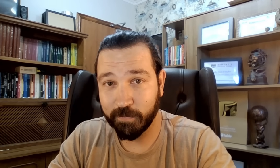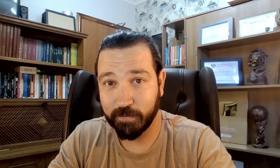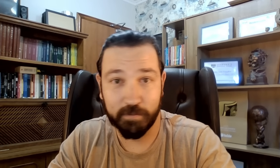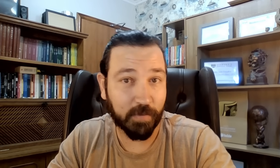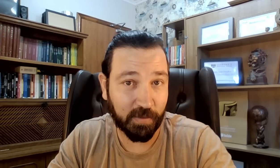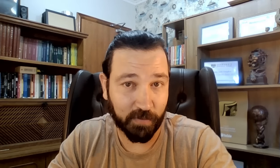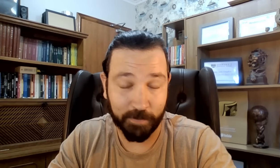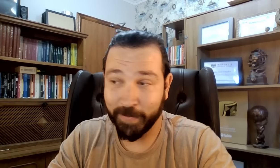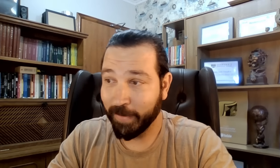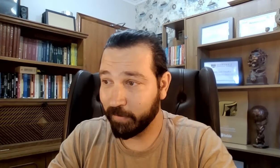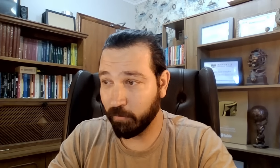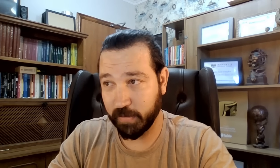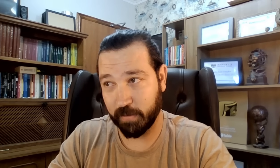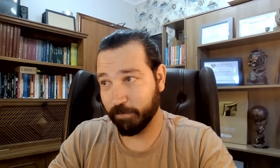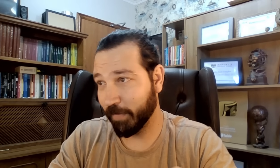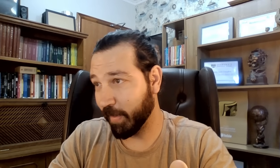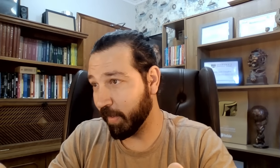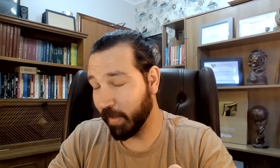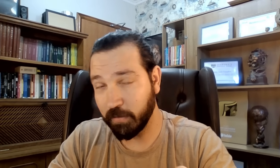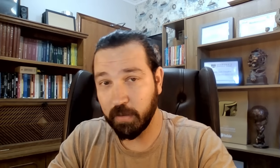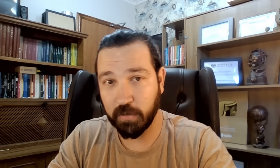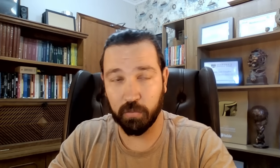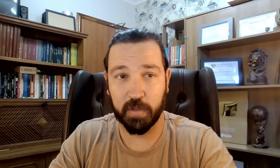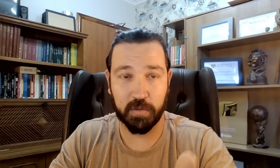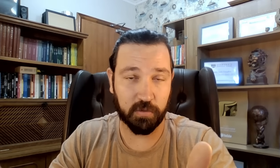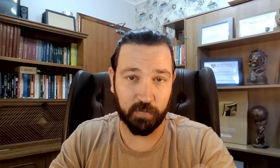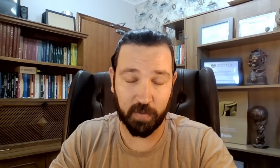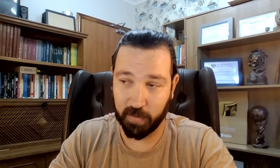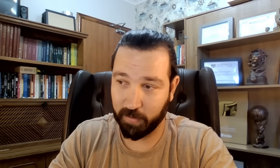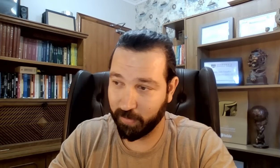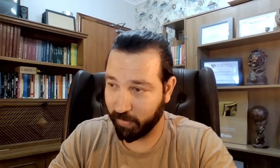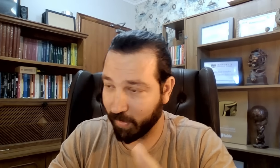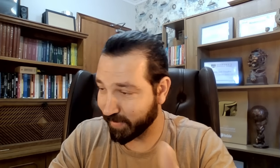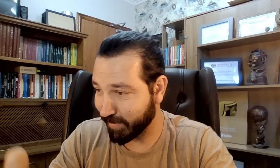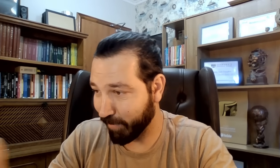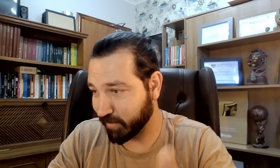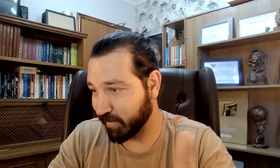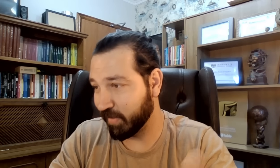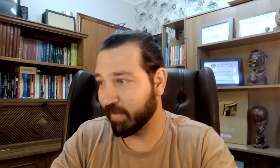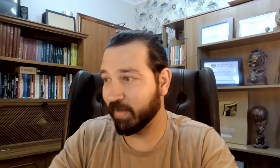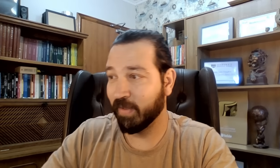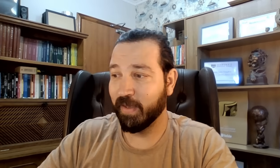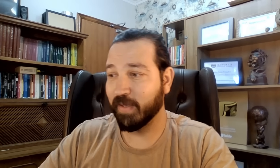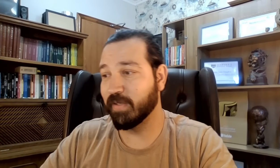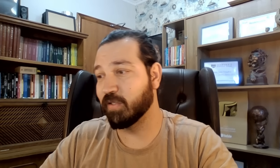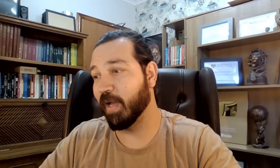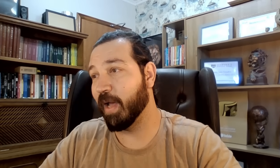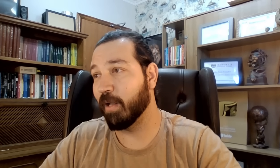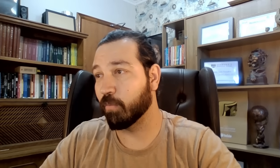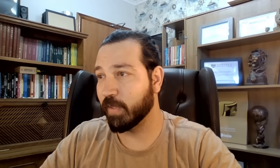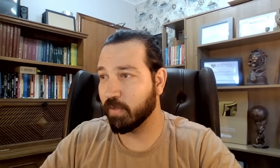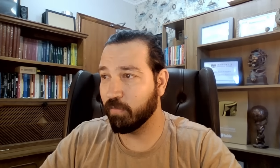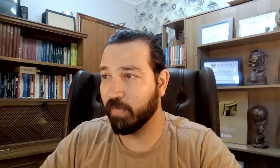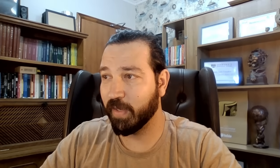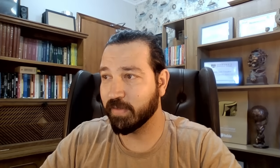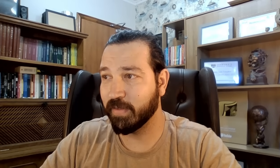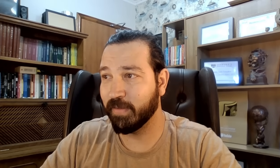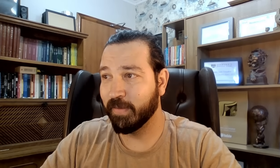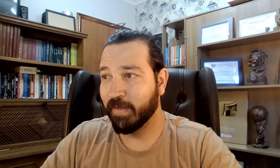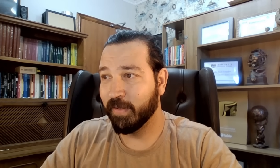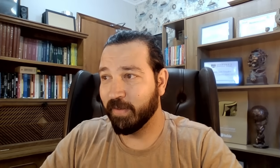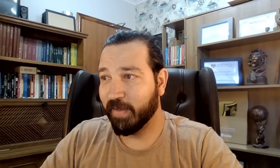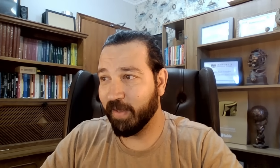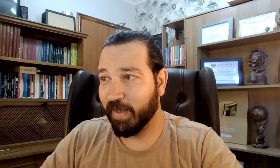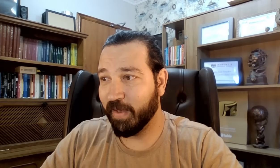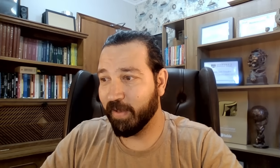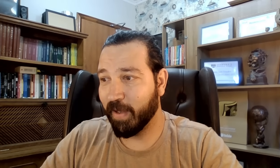constituição Enfim então assim é é nítido que a gente vê aqui que essa Sabatina esse diálogo essa conversa